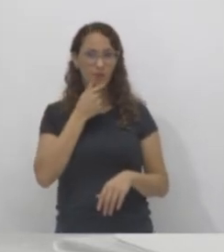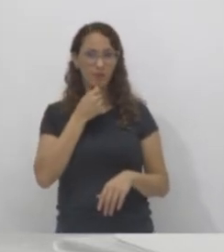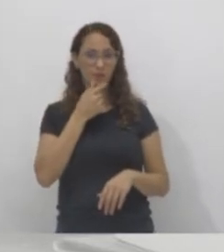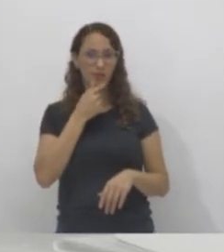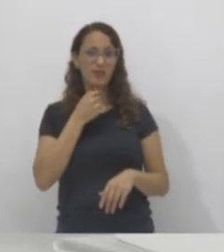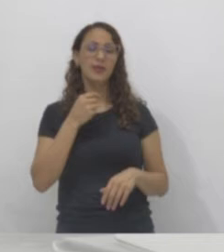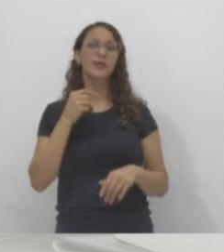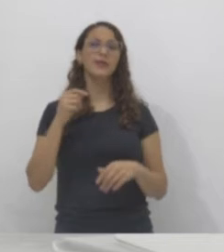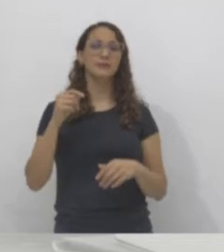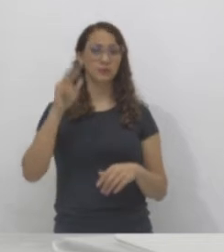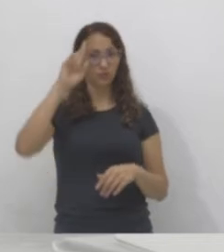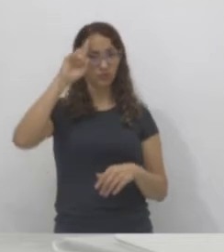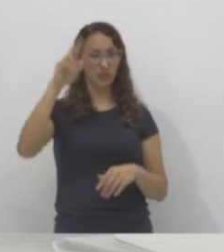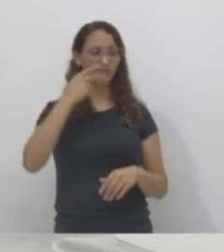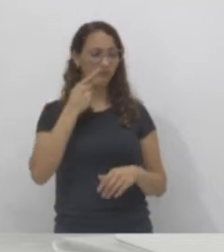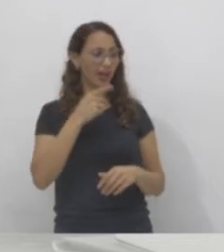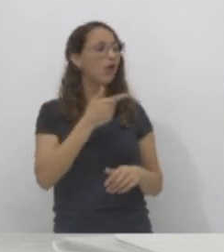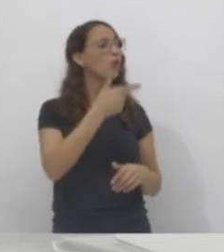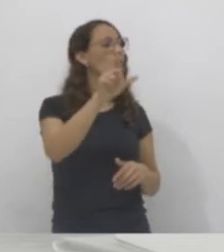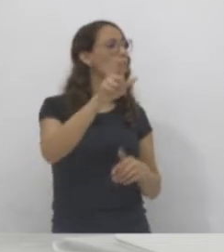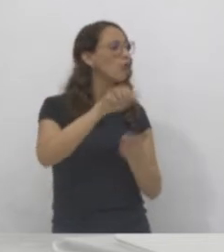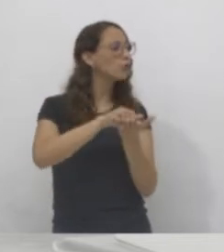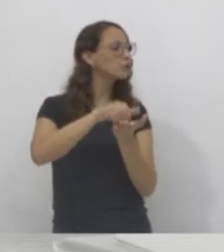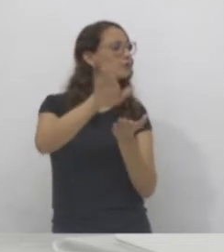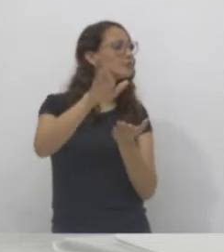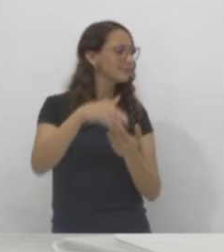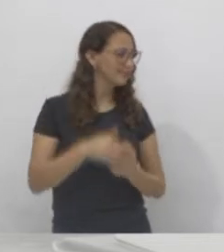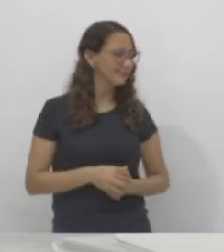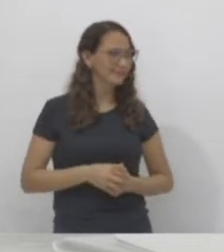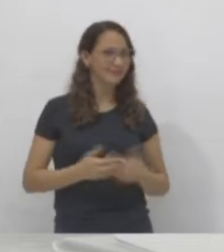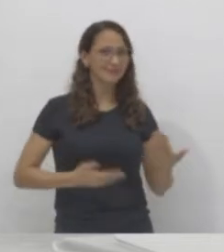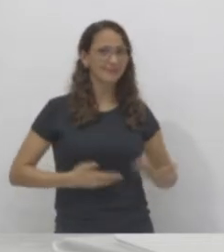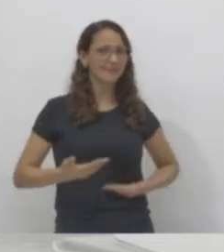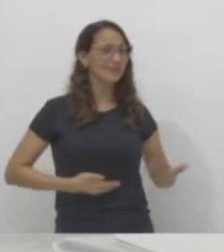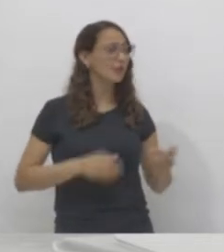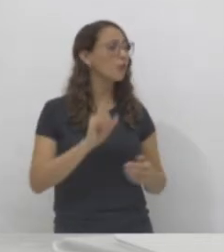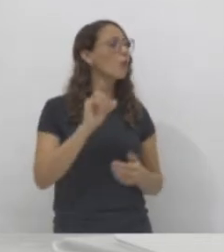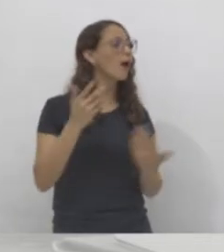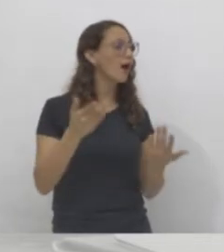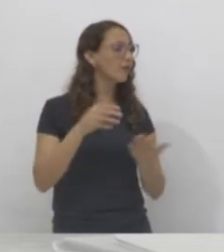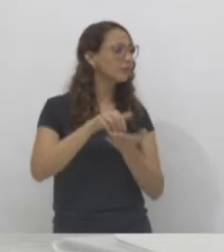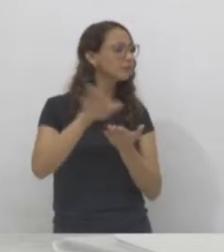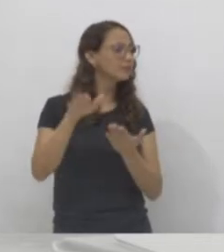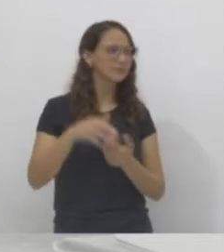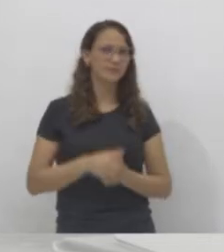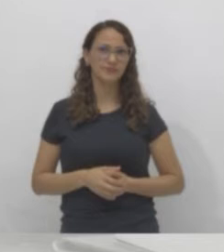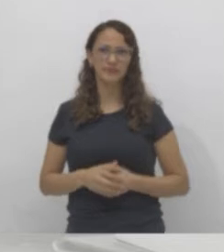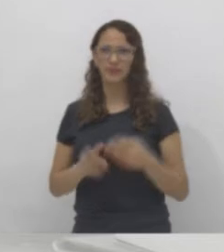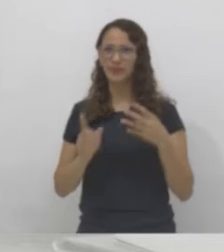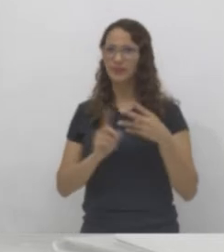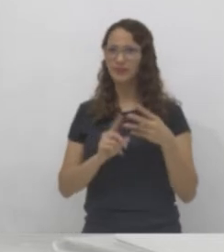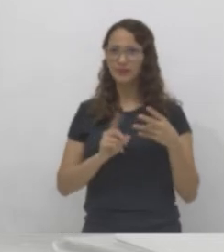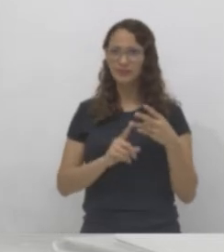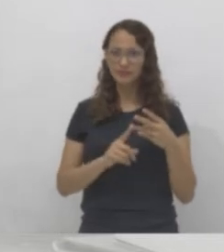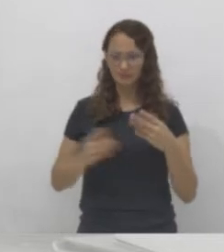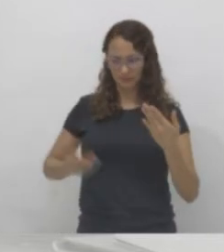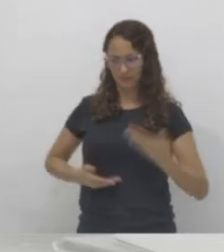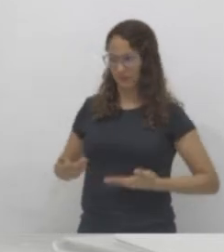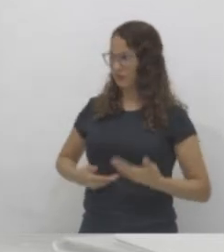parte engraçada da piada? O empregado diz que está trabalhando por 2. Será que é aí que